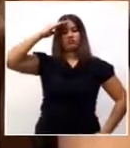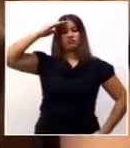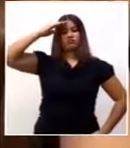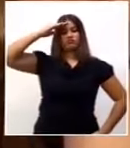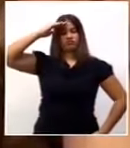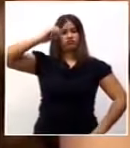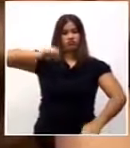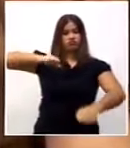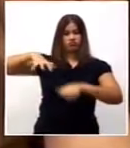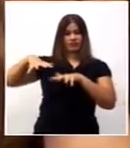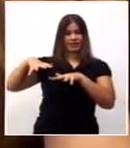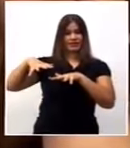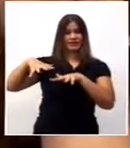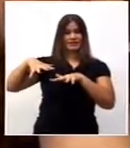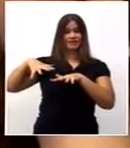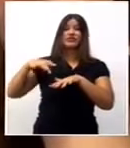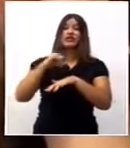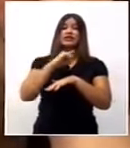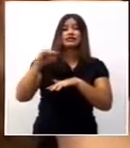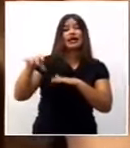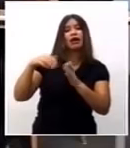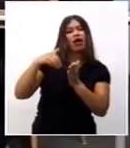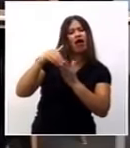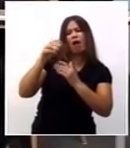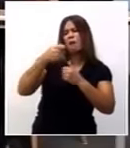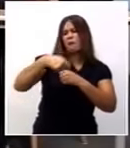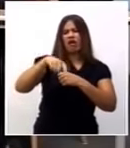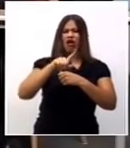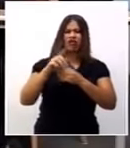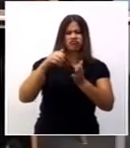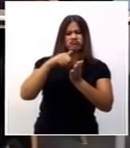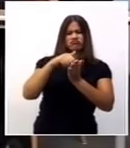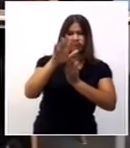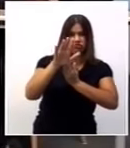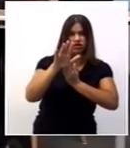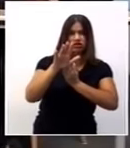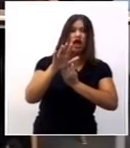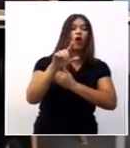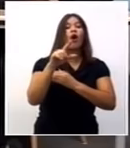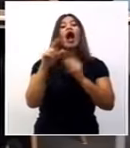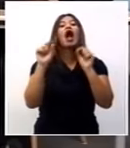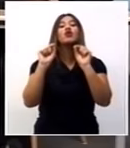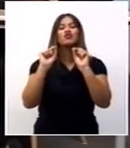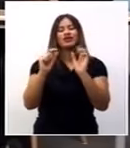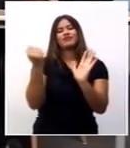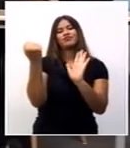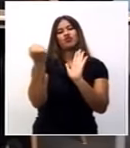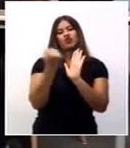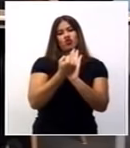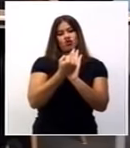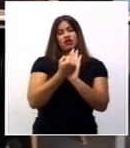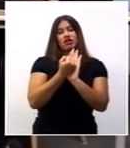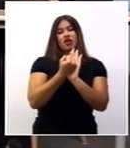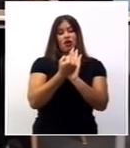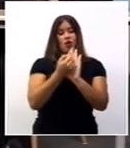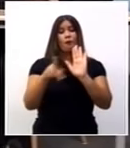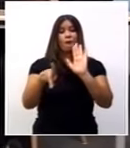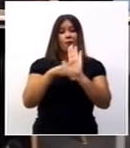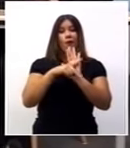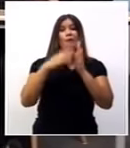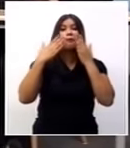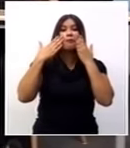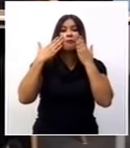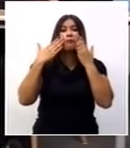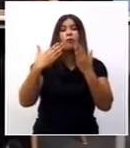oficial. É uma pessoa que ela foi se alistar e ela foi dispensada. Esse é o documento de dispensa. Por que o documento de